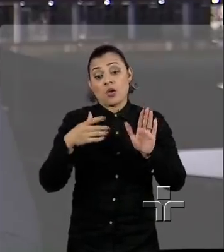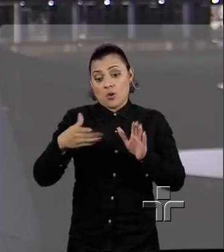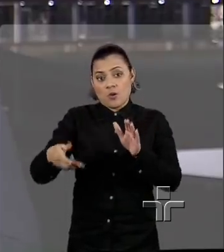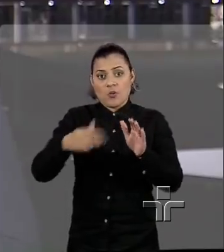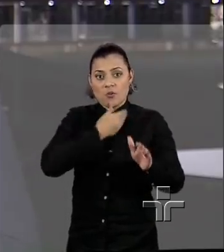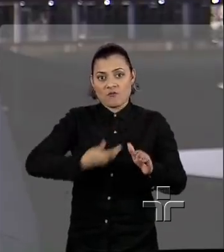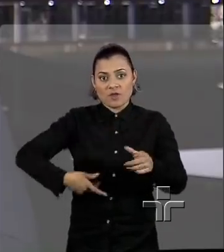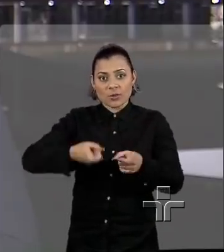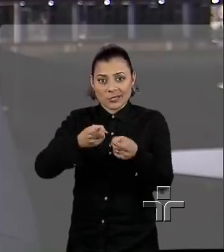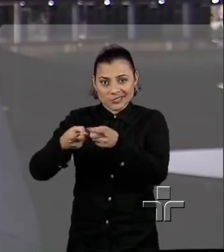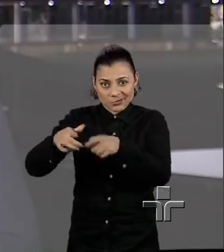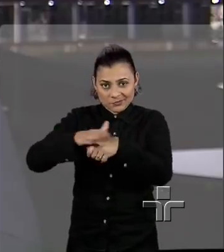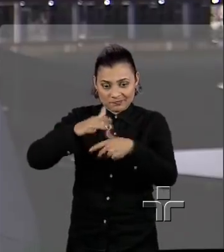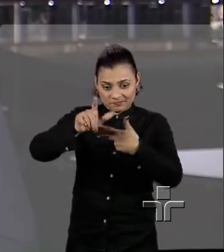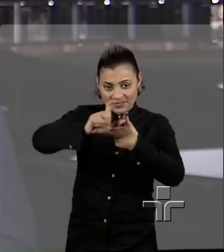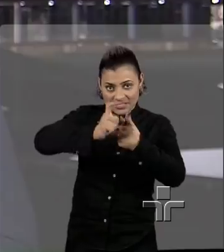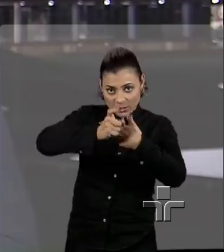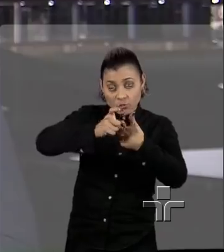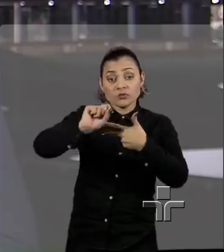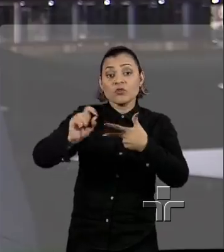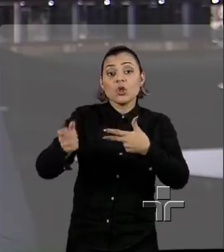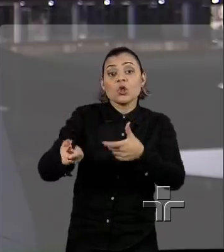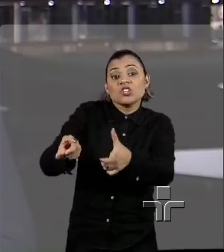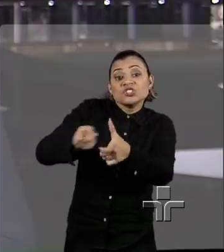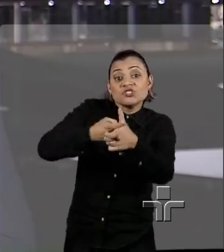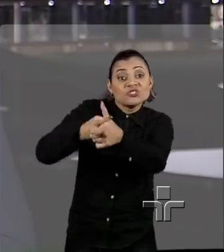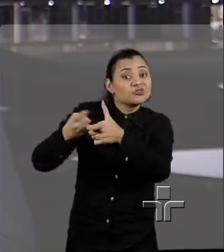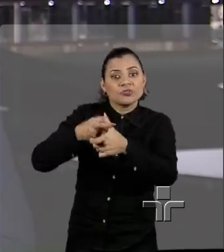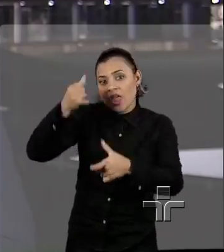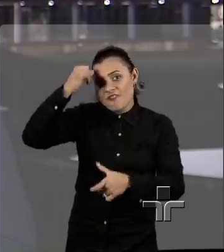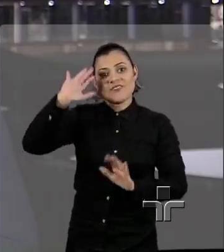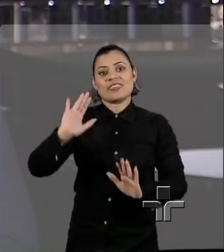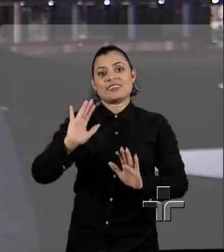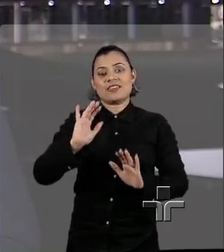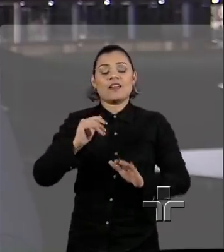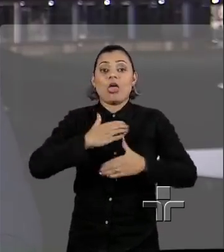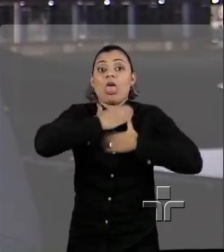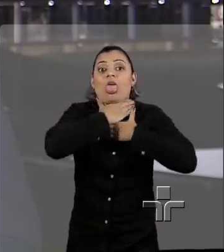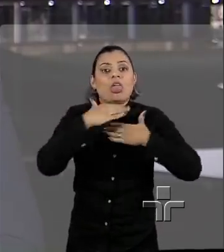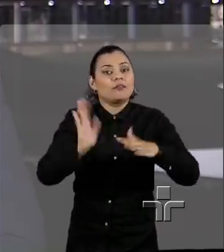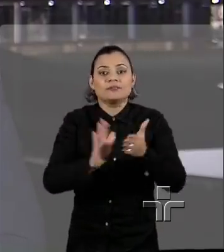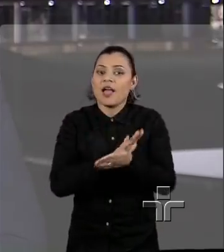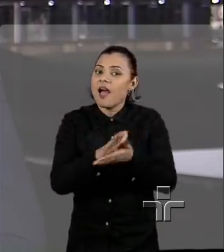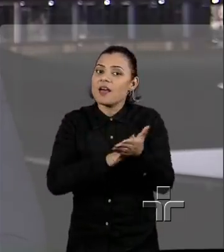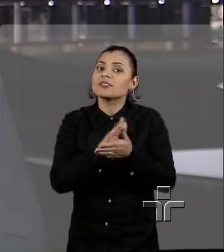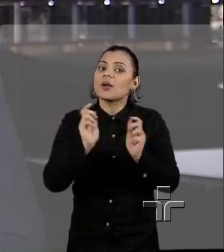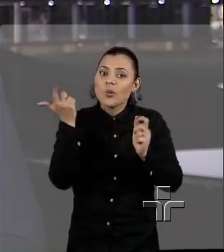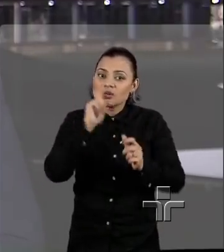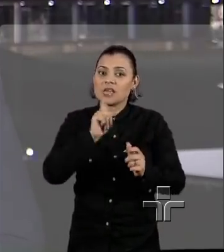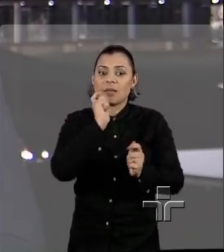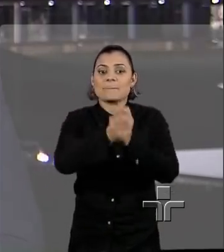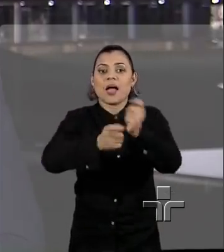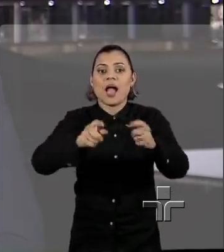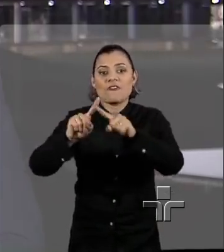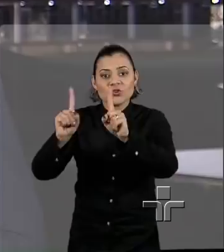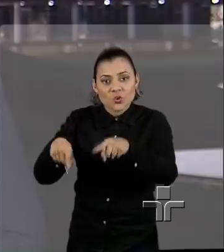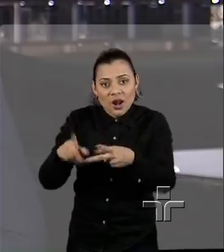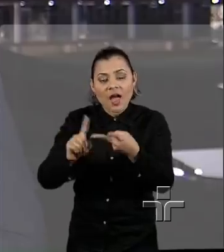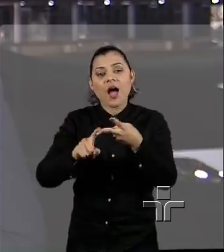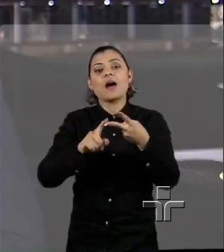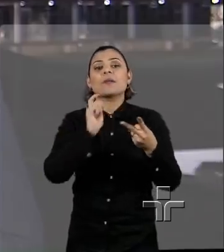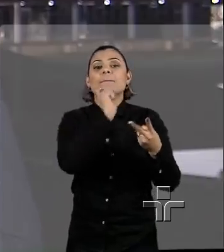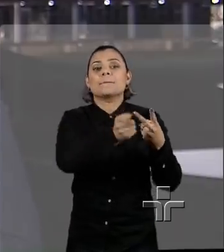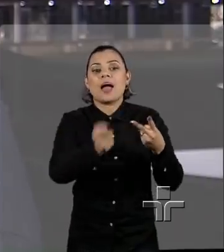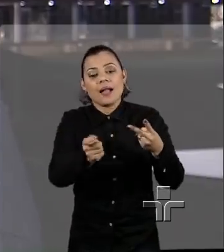Executivo de adquirir novas dívidas para arcar com despesas correntes, como o pagamento de salário de servidores, pagamento